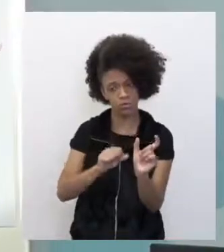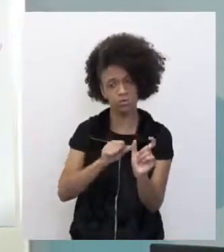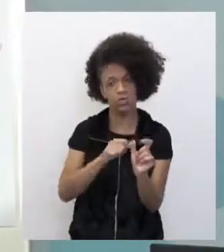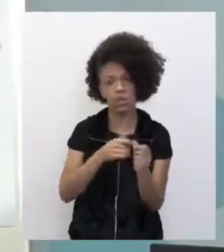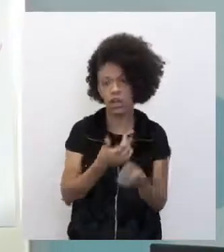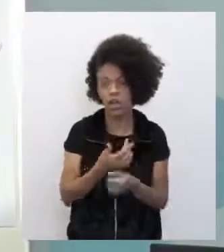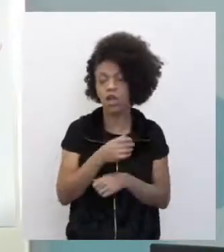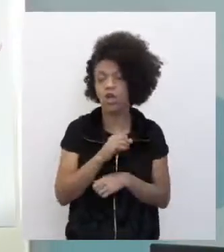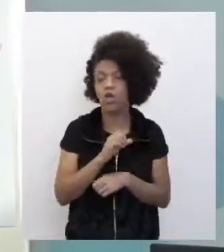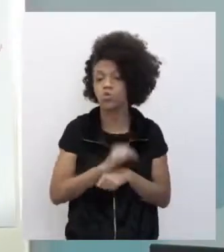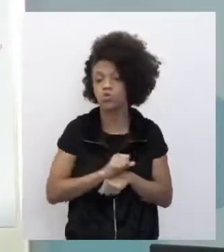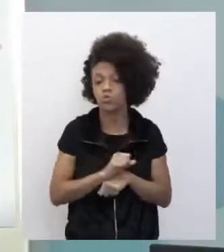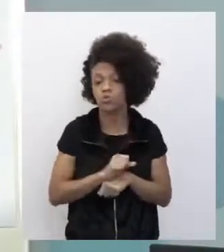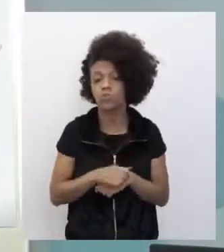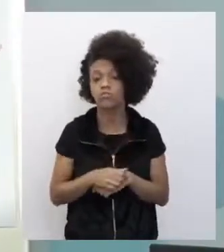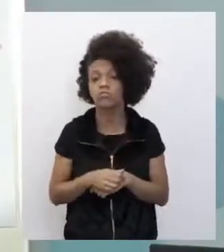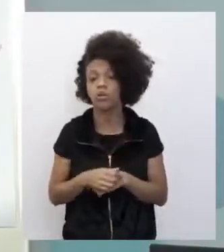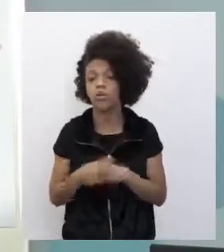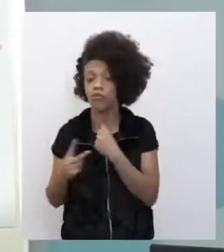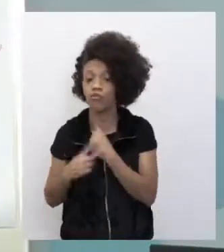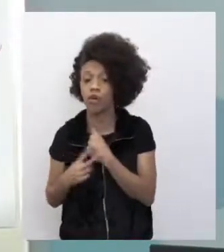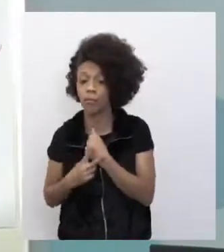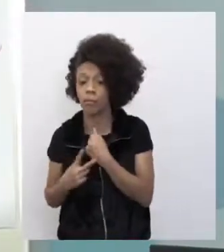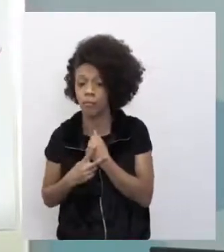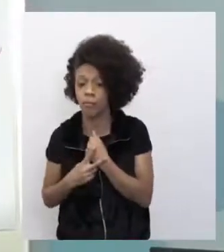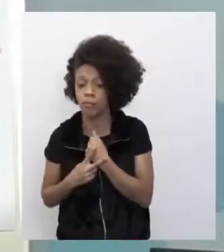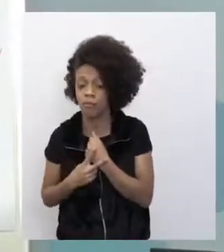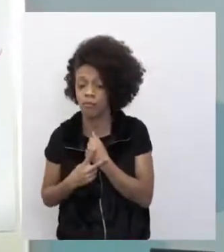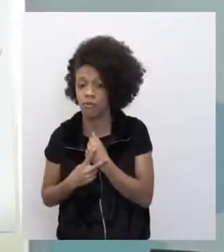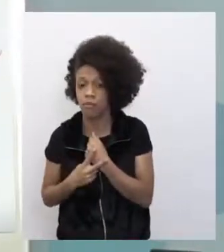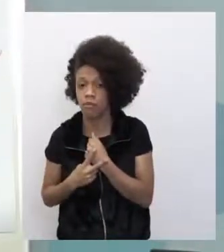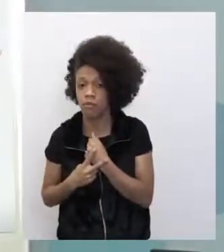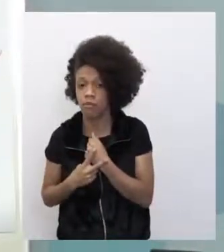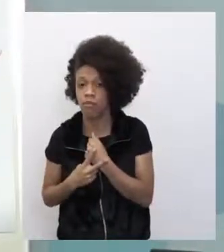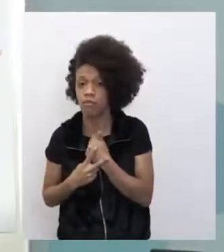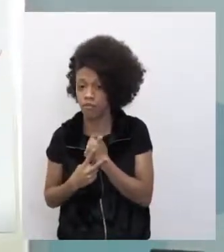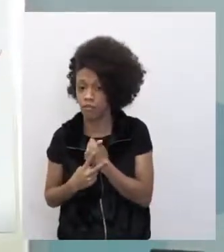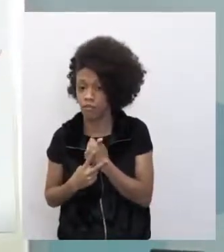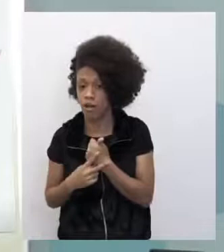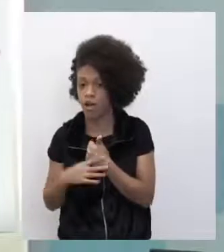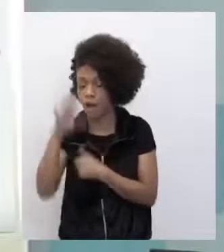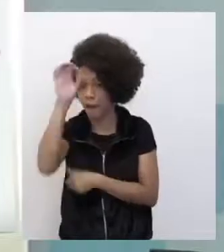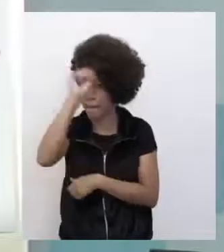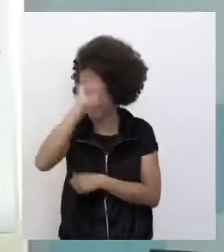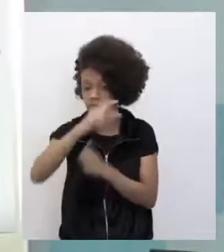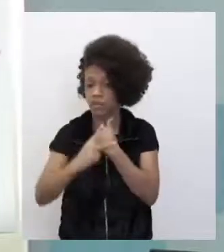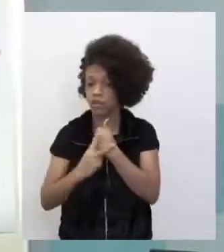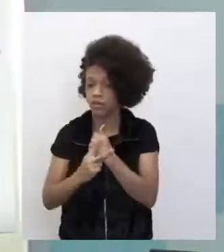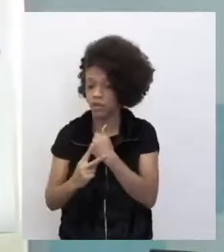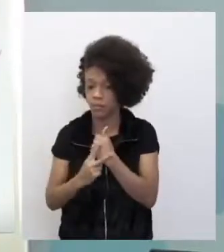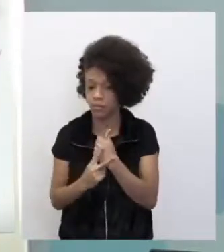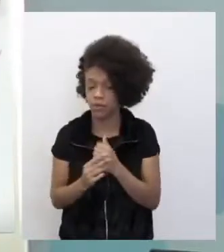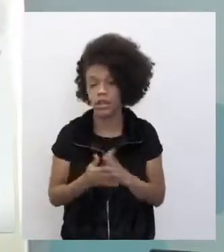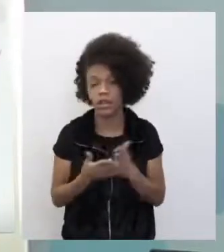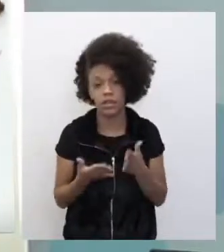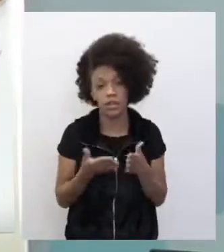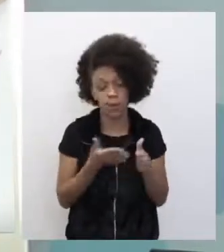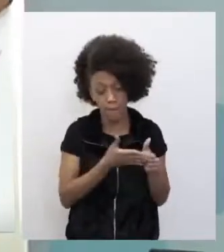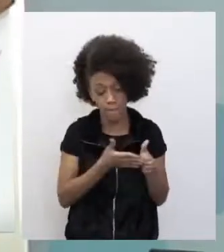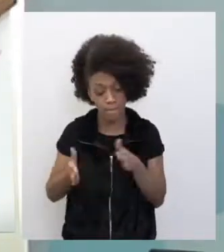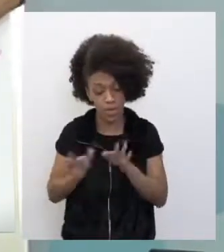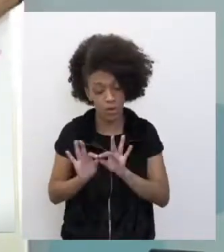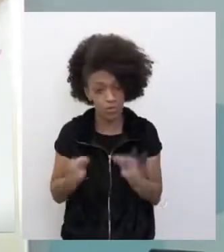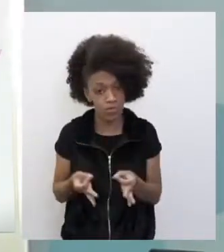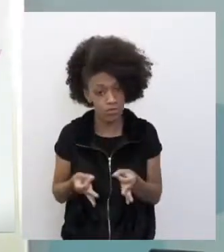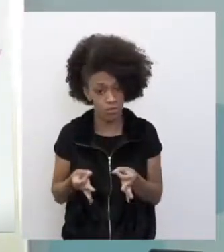O verbo, aprendem. Então, aqui a gente tem um verbo. Eu tenho aqui o período simples. Dentro